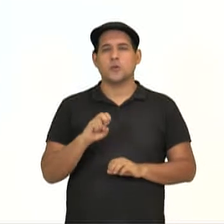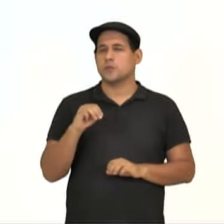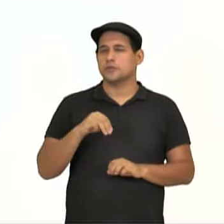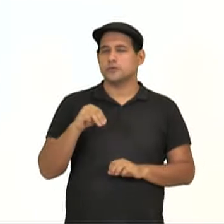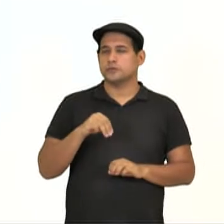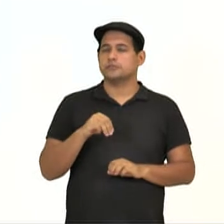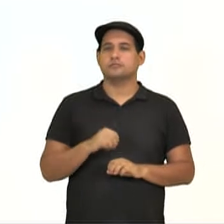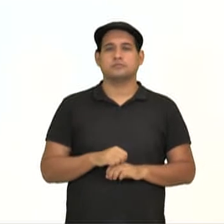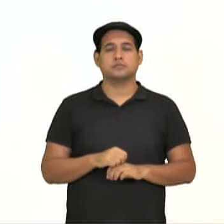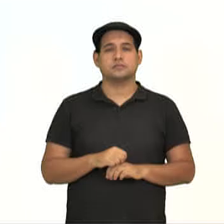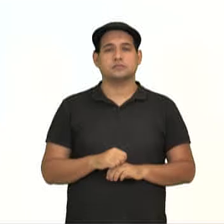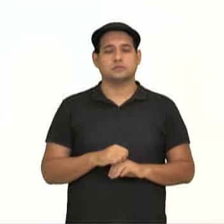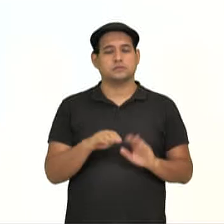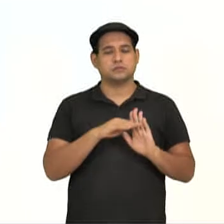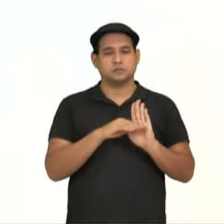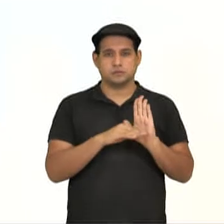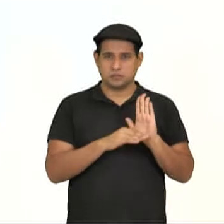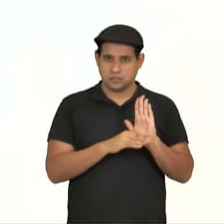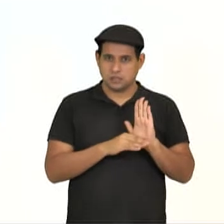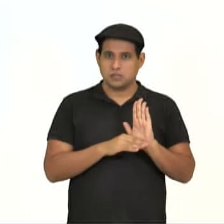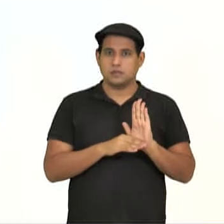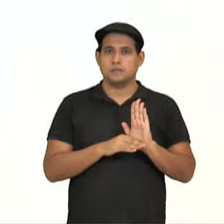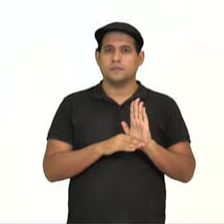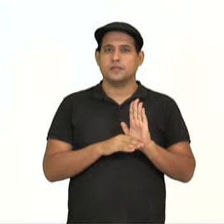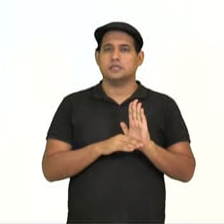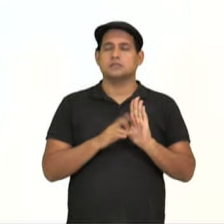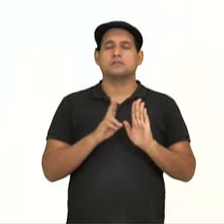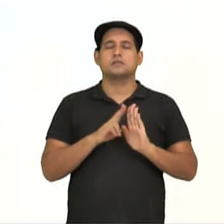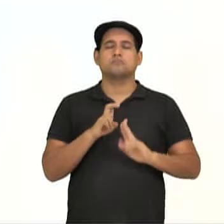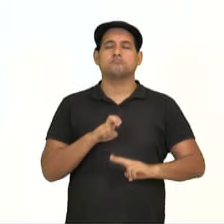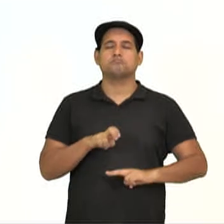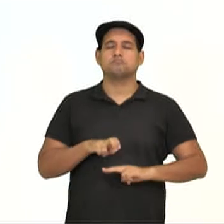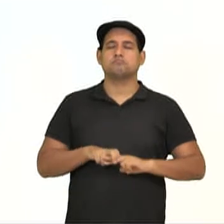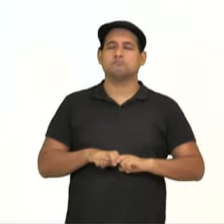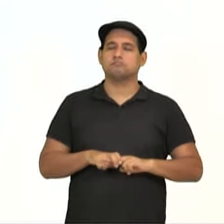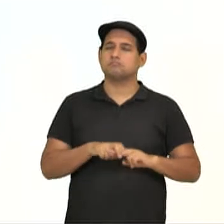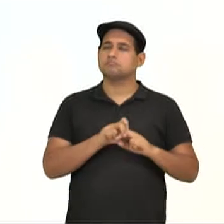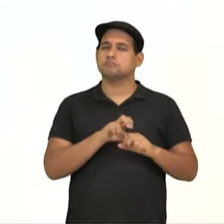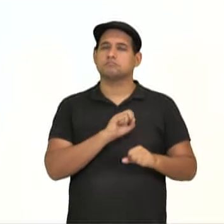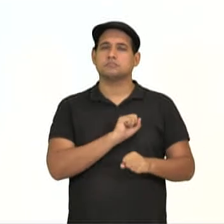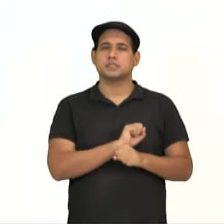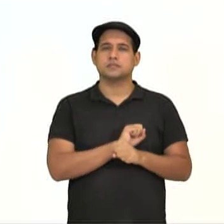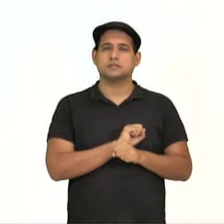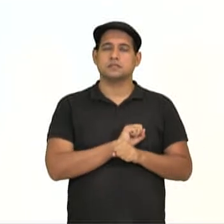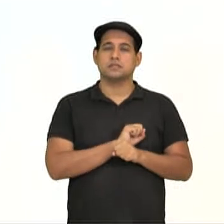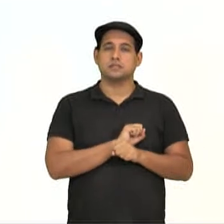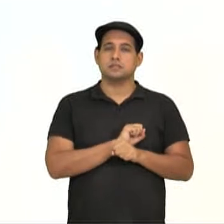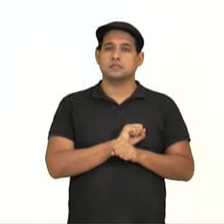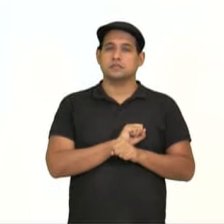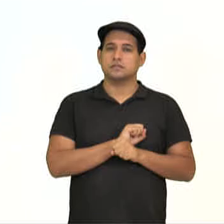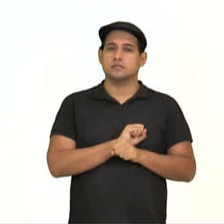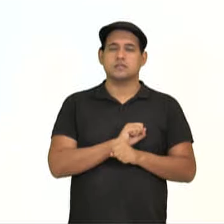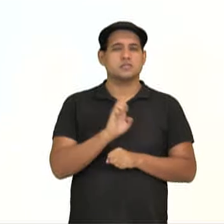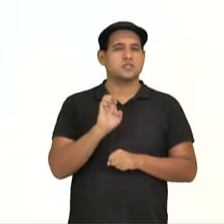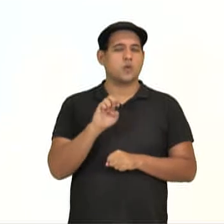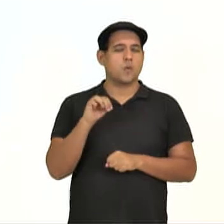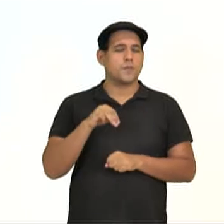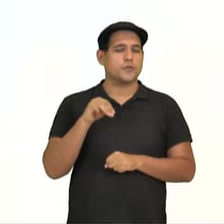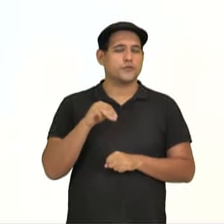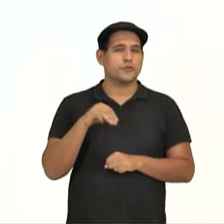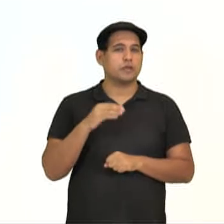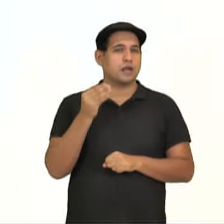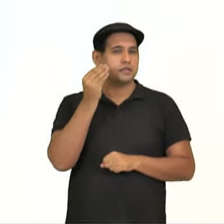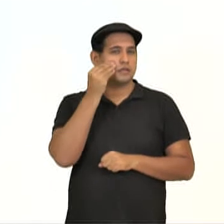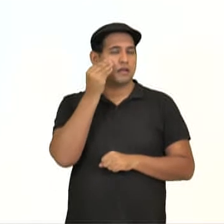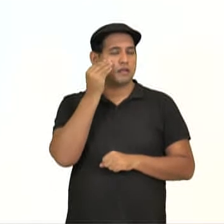minutos. Programa o relógio, se posiciona e deixa por um leve tempo ali, 5 minutinhos, e você